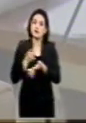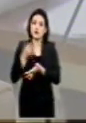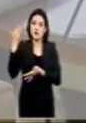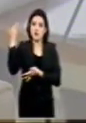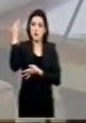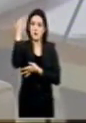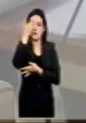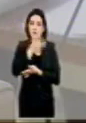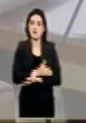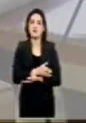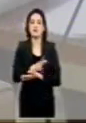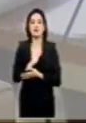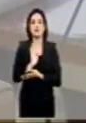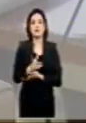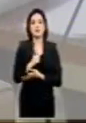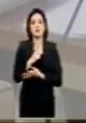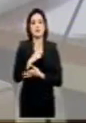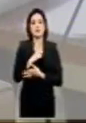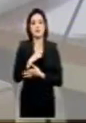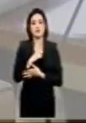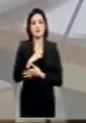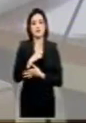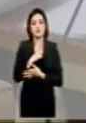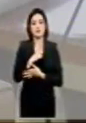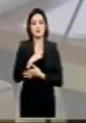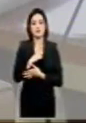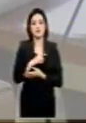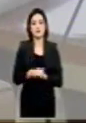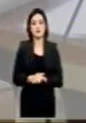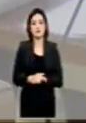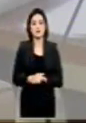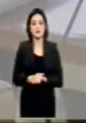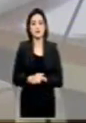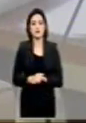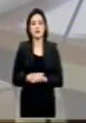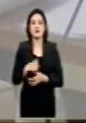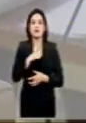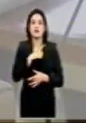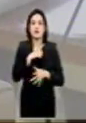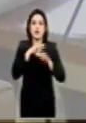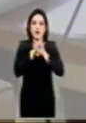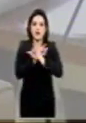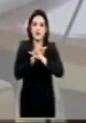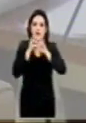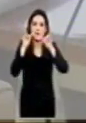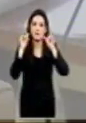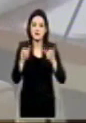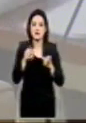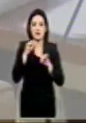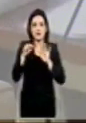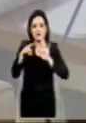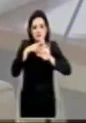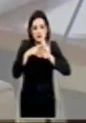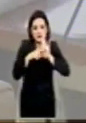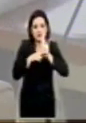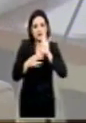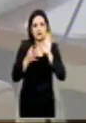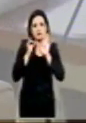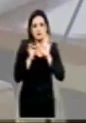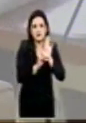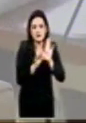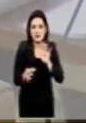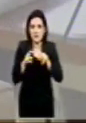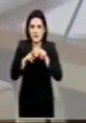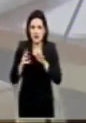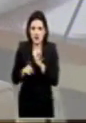hipótese em que exista fonte que, seguindo os trâmites típicos e de praxe próprios da investigação ou